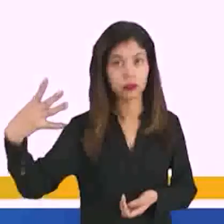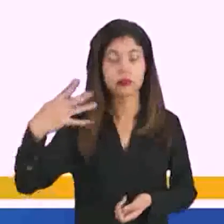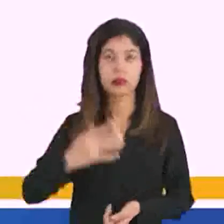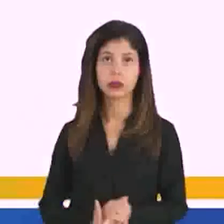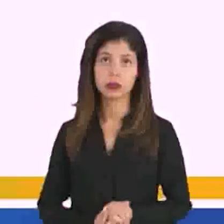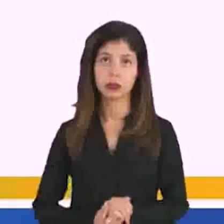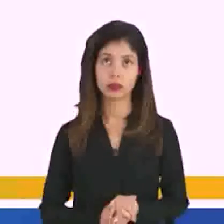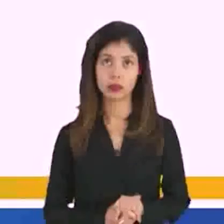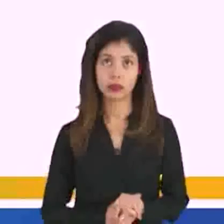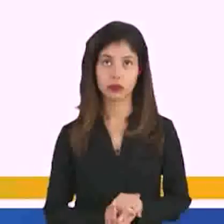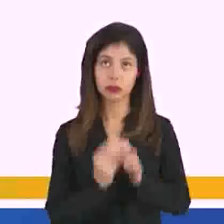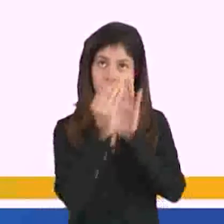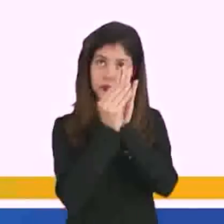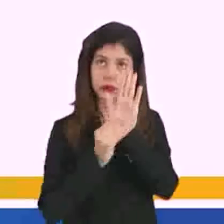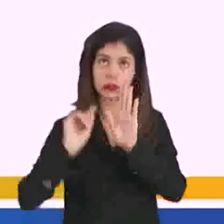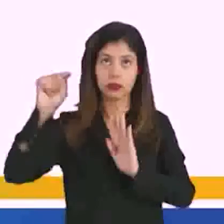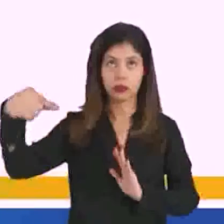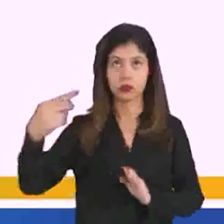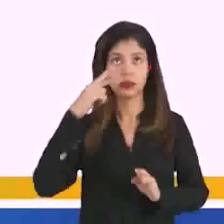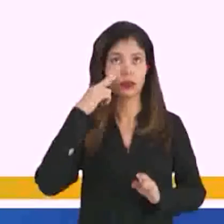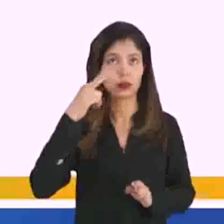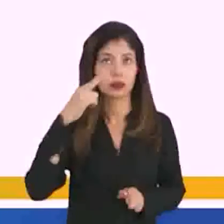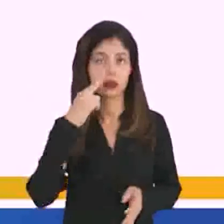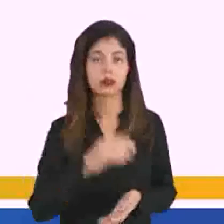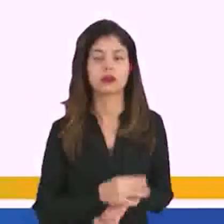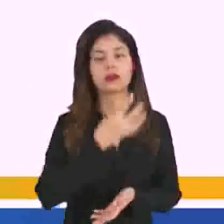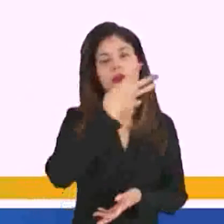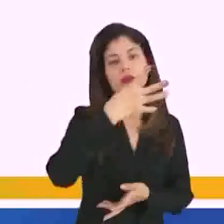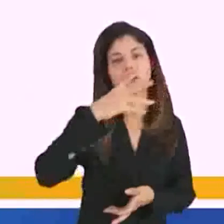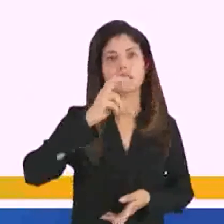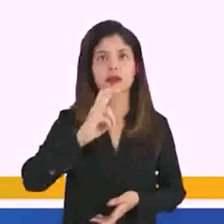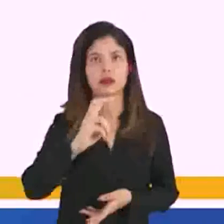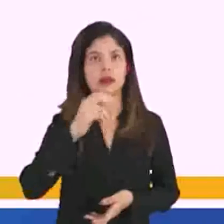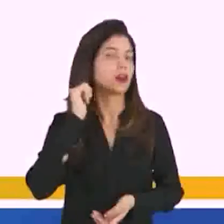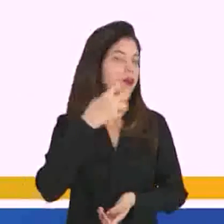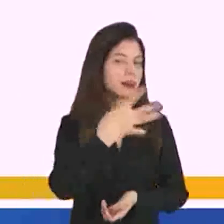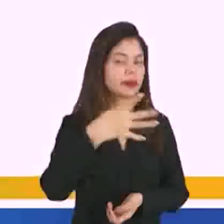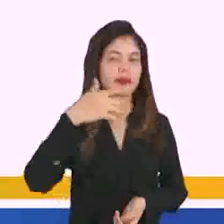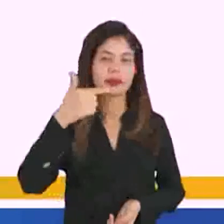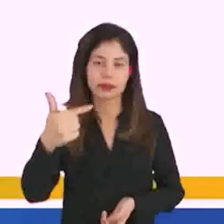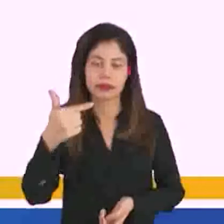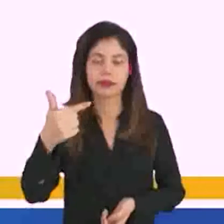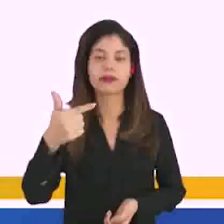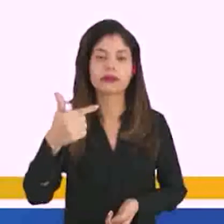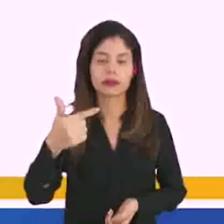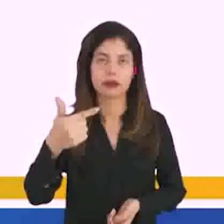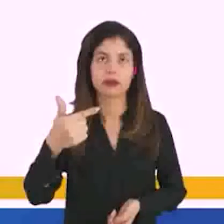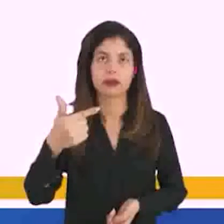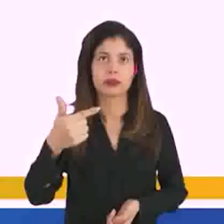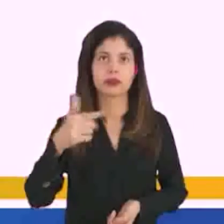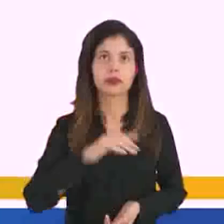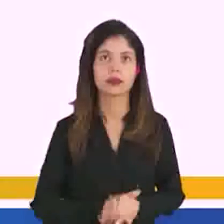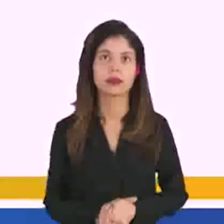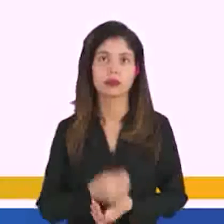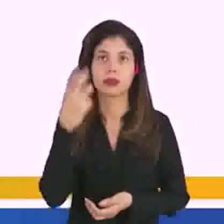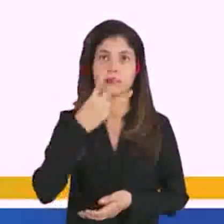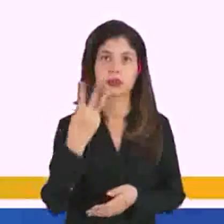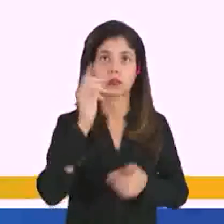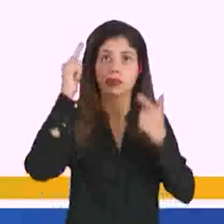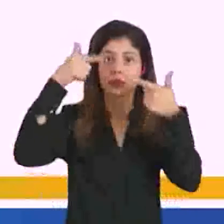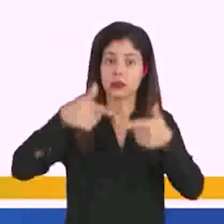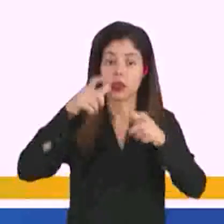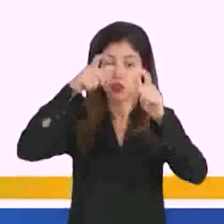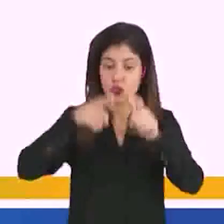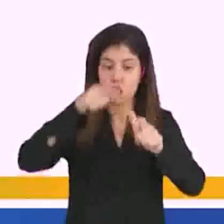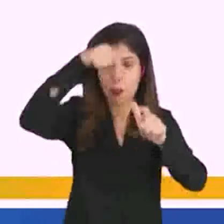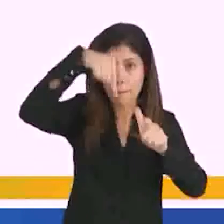né, do 3º e 4º dado observado, certo? Ou seja, o 3º e o 4º termo, né? São eles que estão no